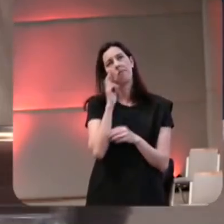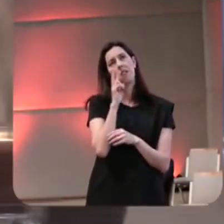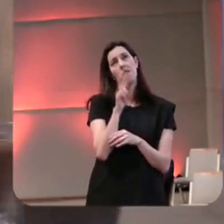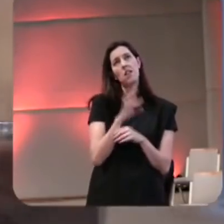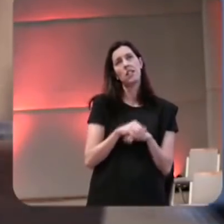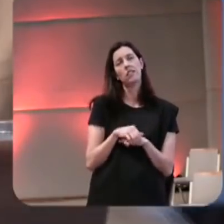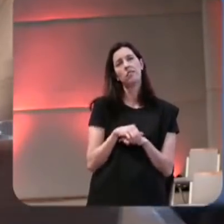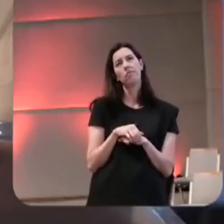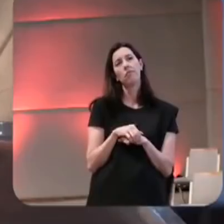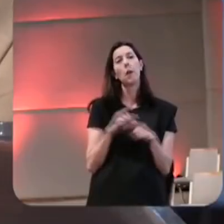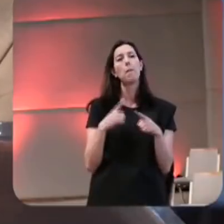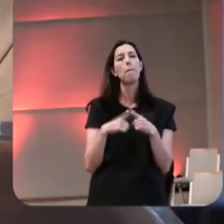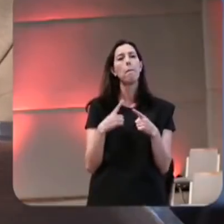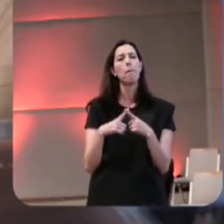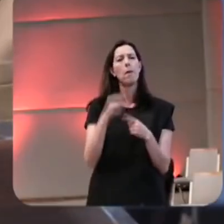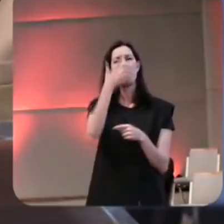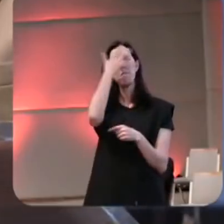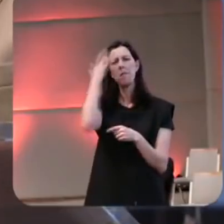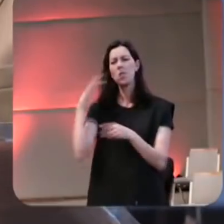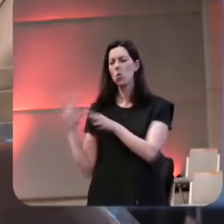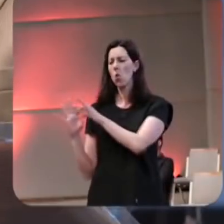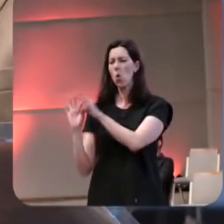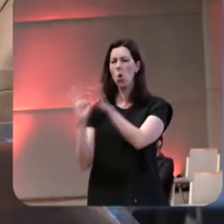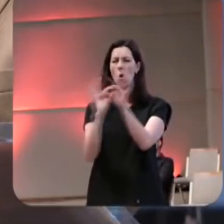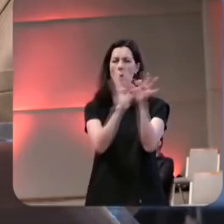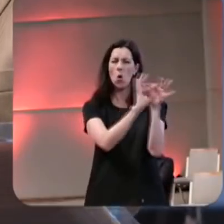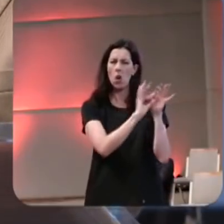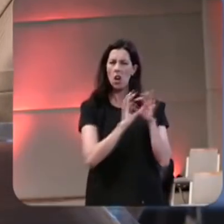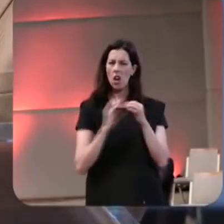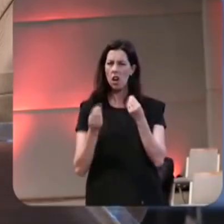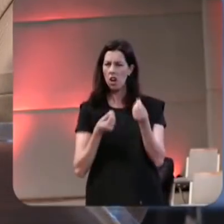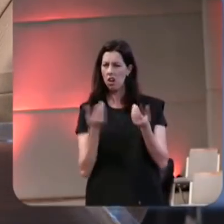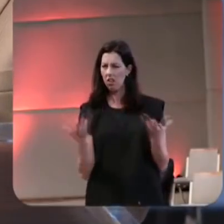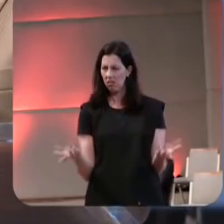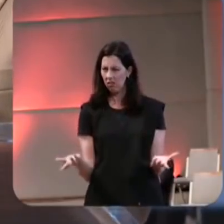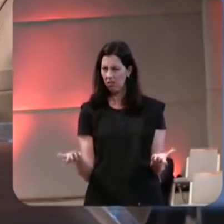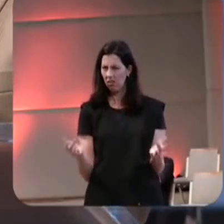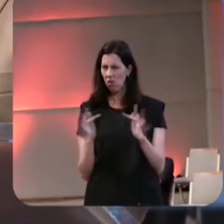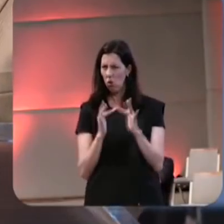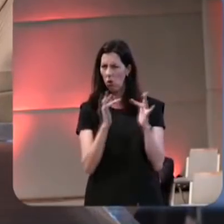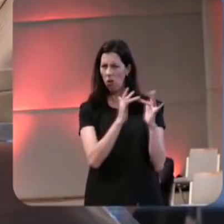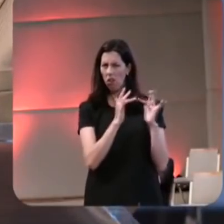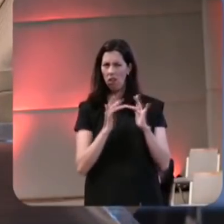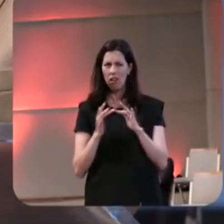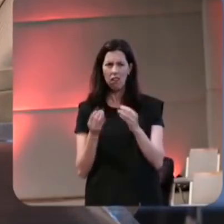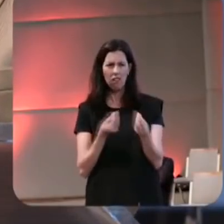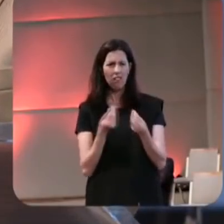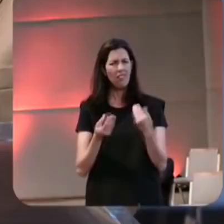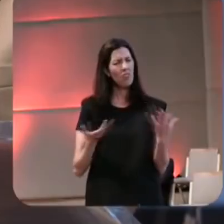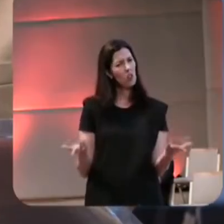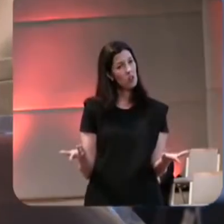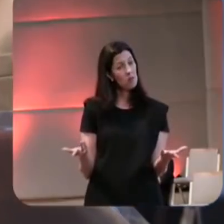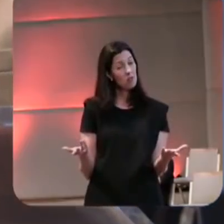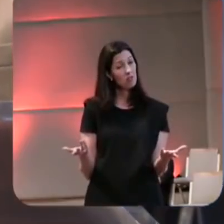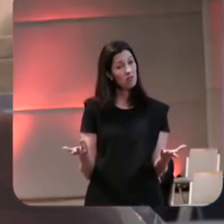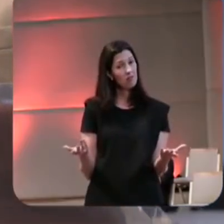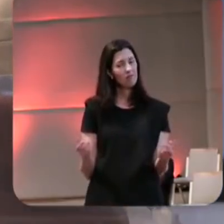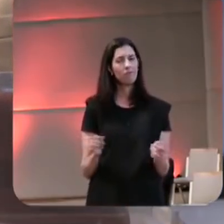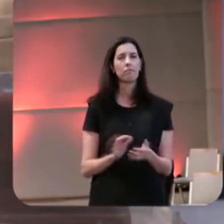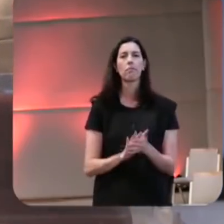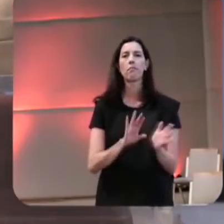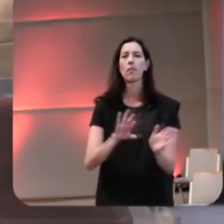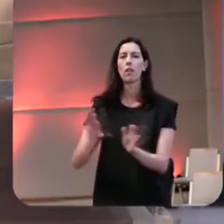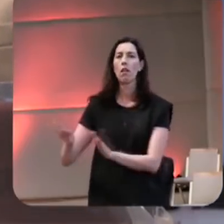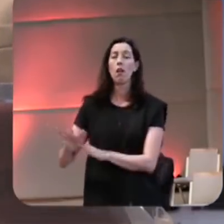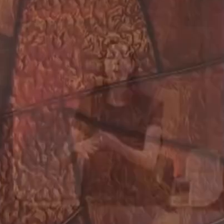com você nessa manhã. Nos versículos 16 e 17, diz